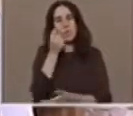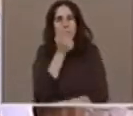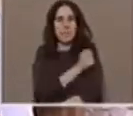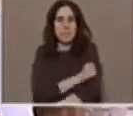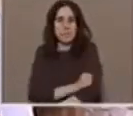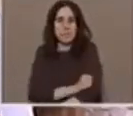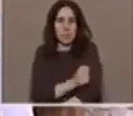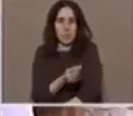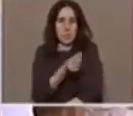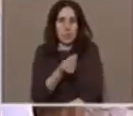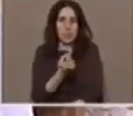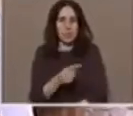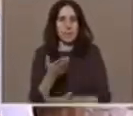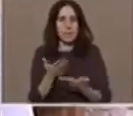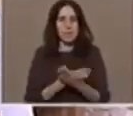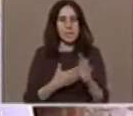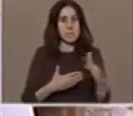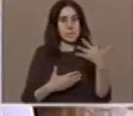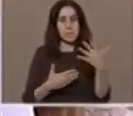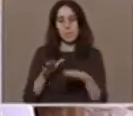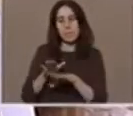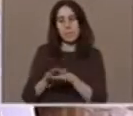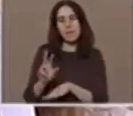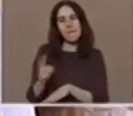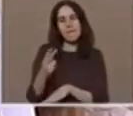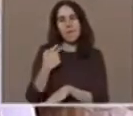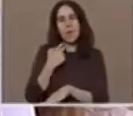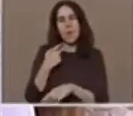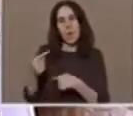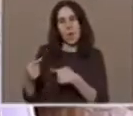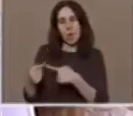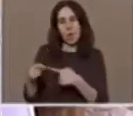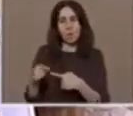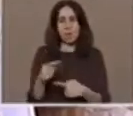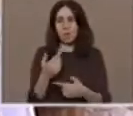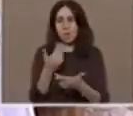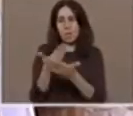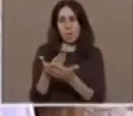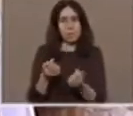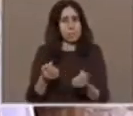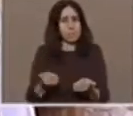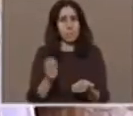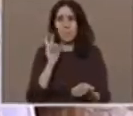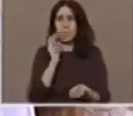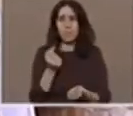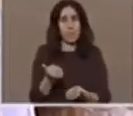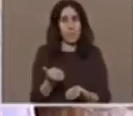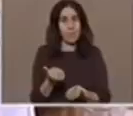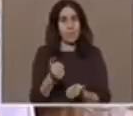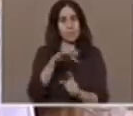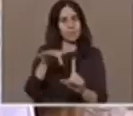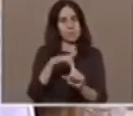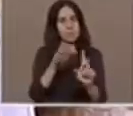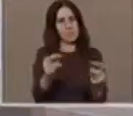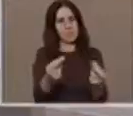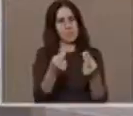5 pães e 2 pequenos peixes. É um contributo muito reduzido e de pouco valor aos olhos dos